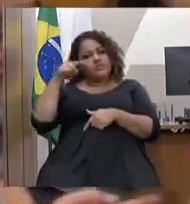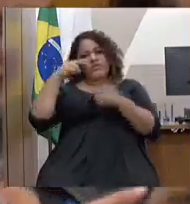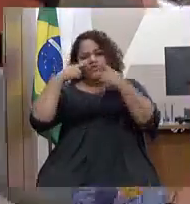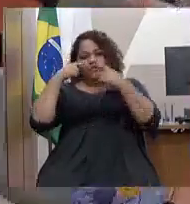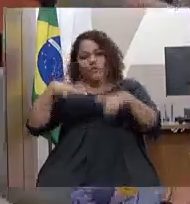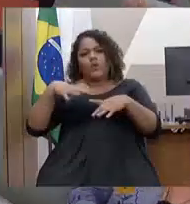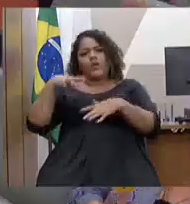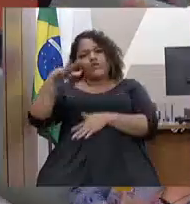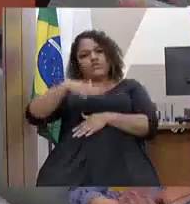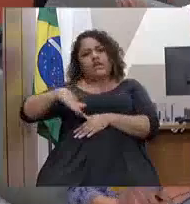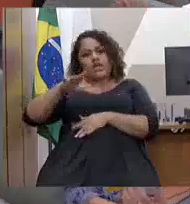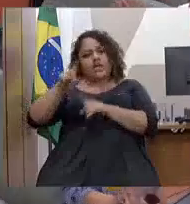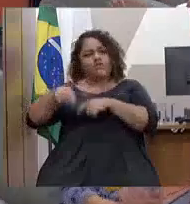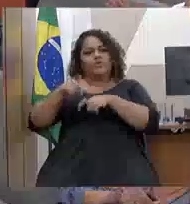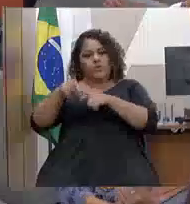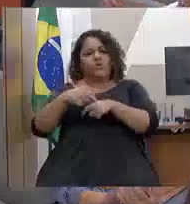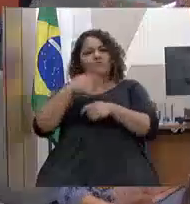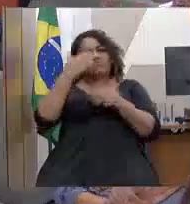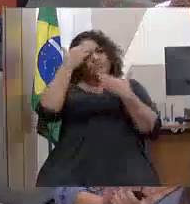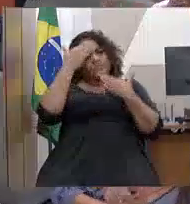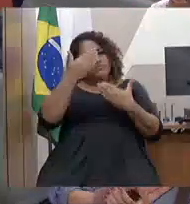obrigado próximo